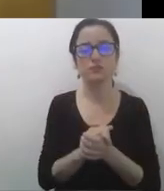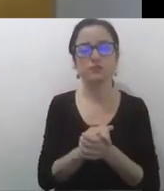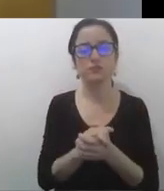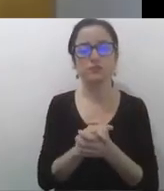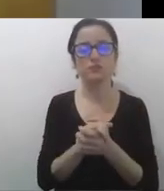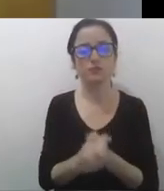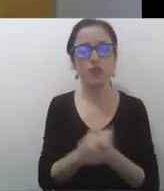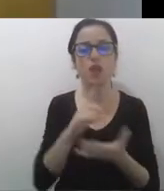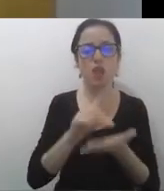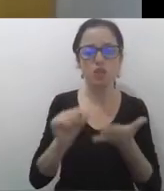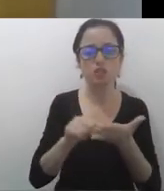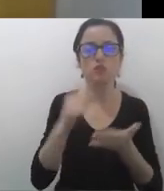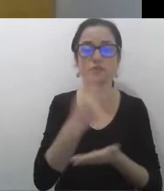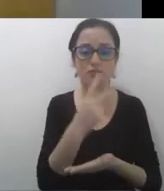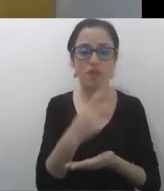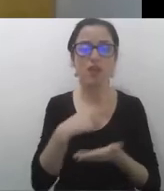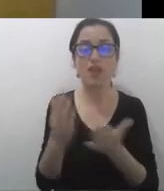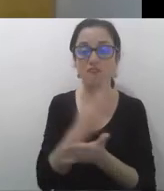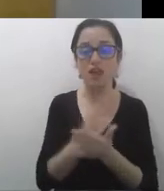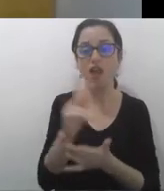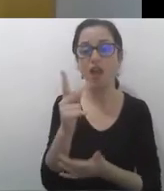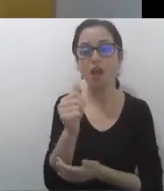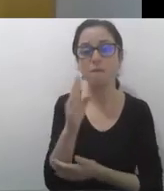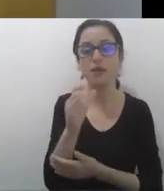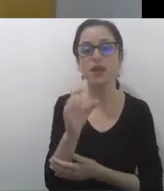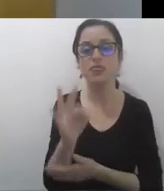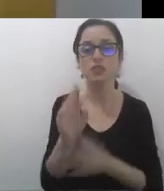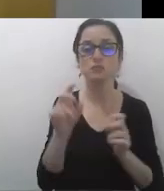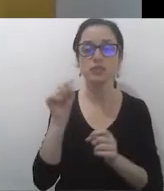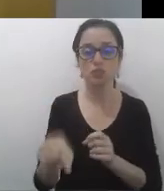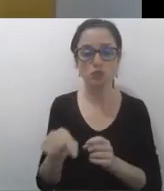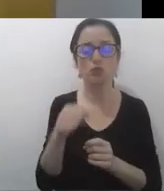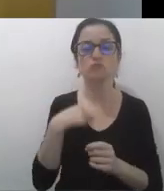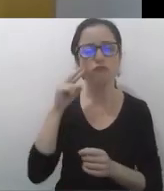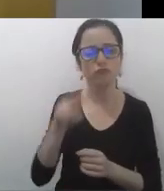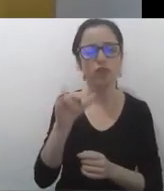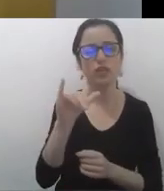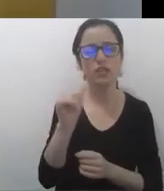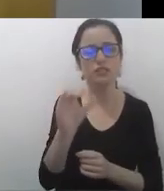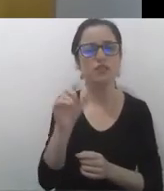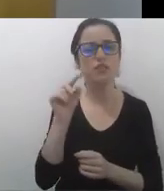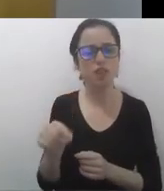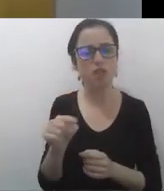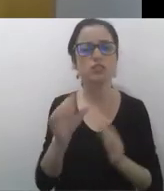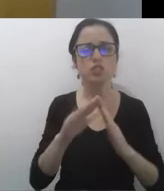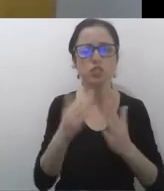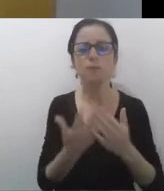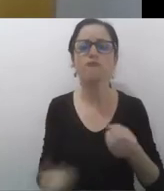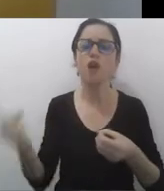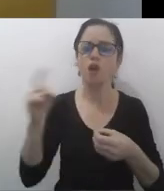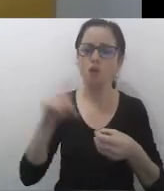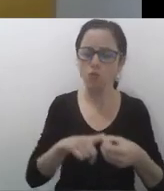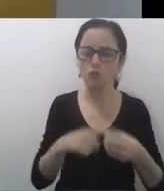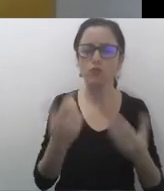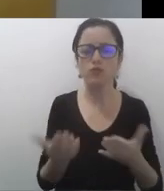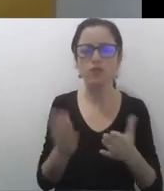tem um artigo dela na revista Habitat sobre isso, né? Então, eu vejo o IAC essa